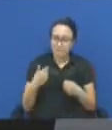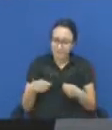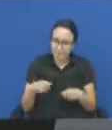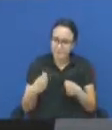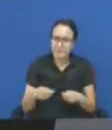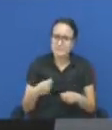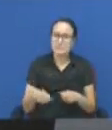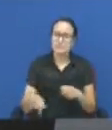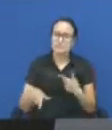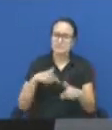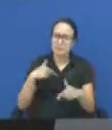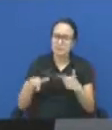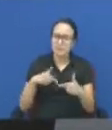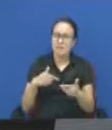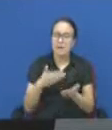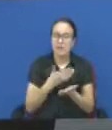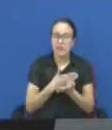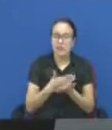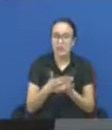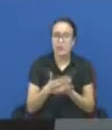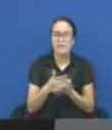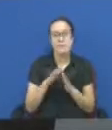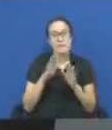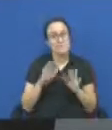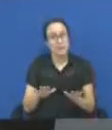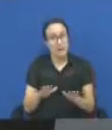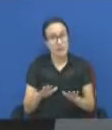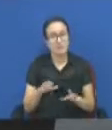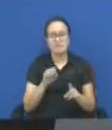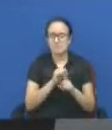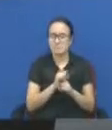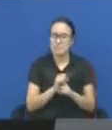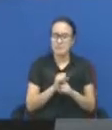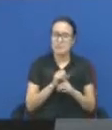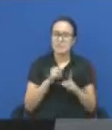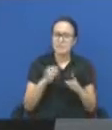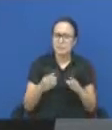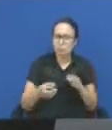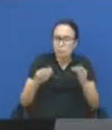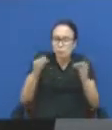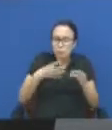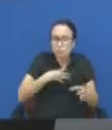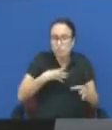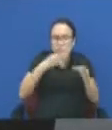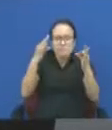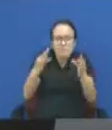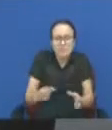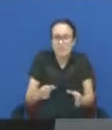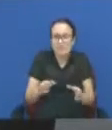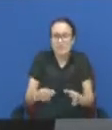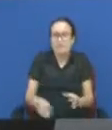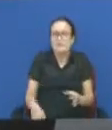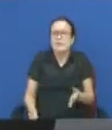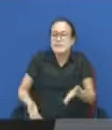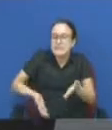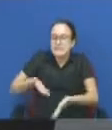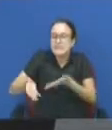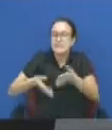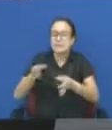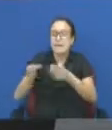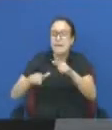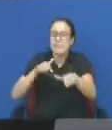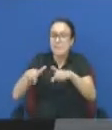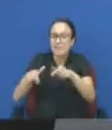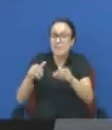mais cedo, outros não, mas que seja da maneira correta, né? De incentivar esse adolescente,